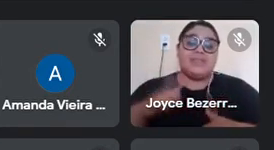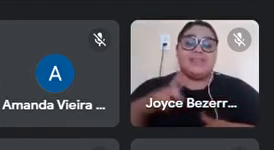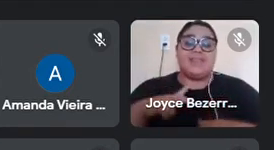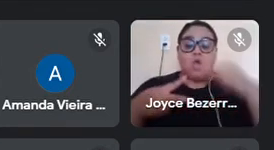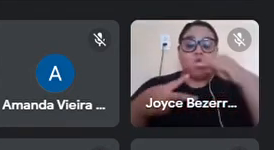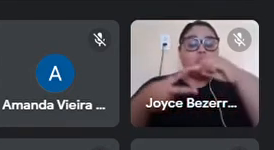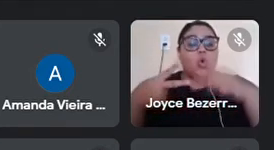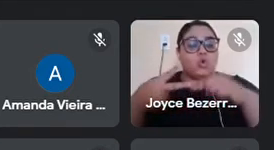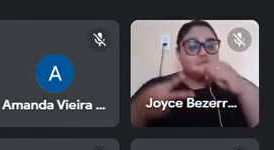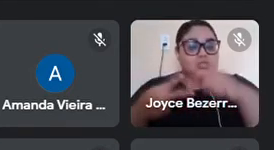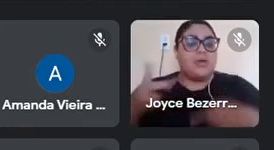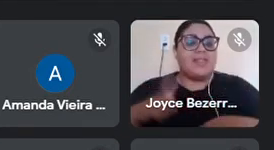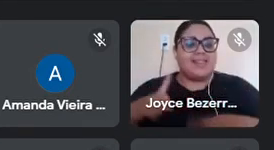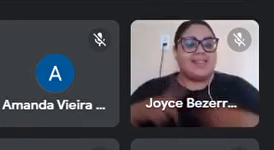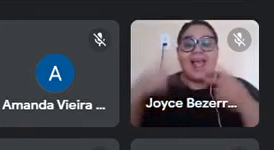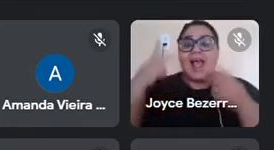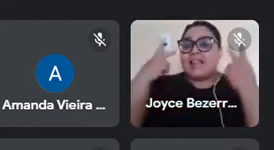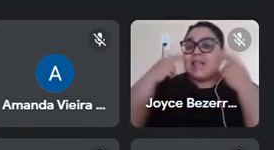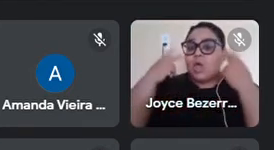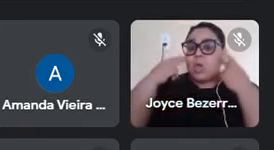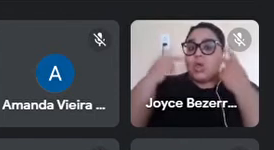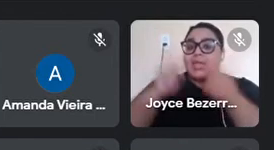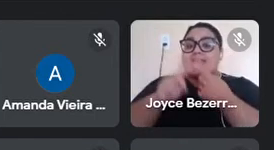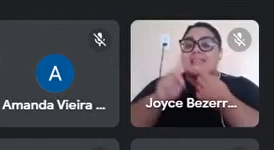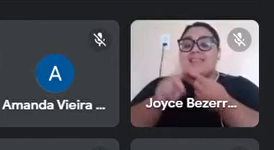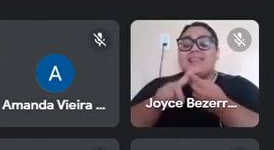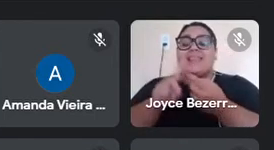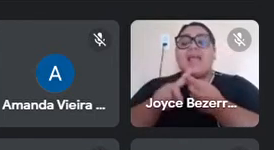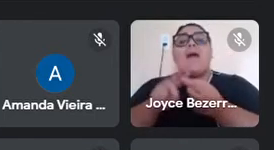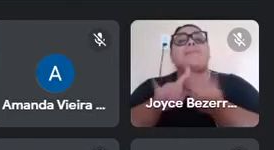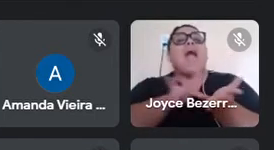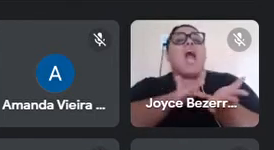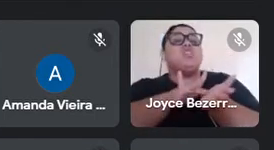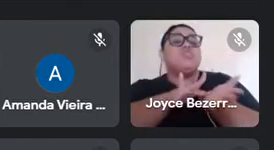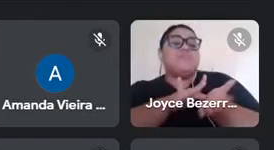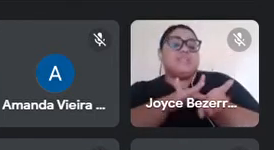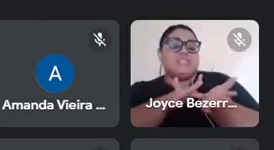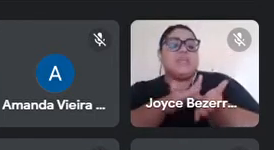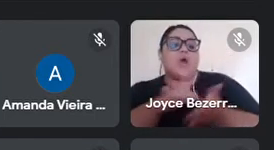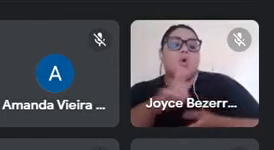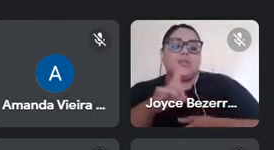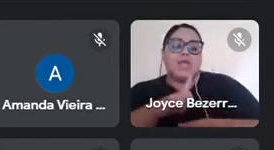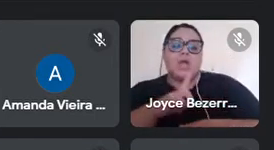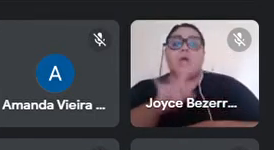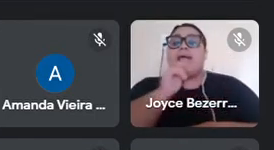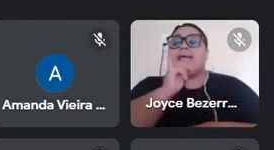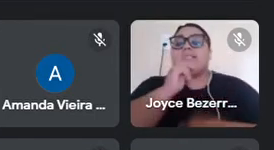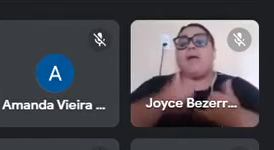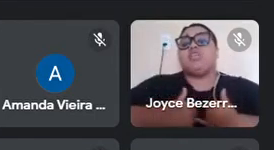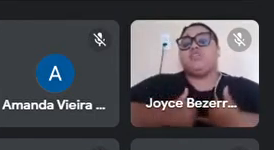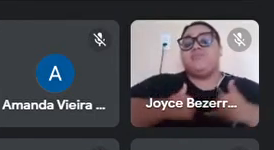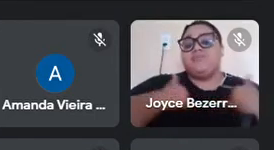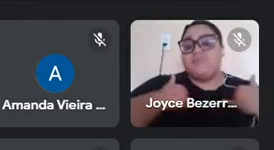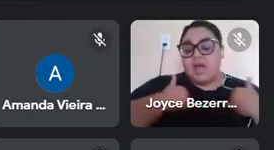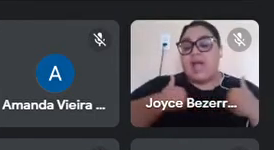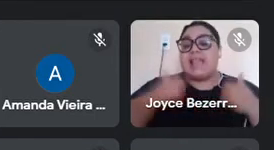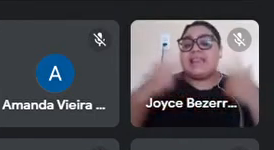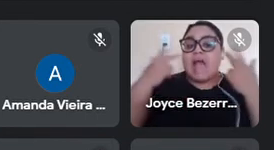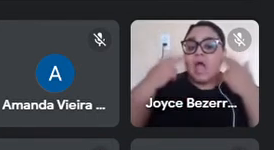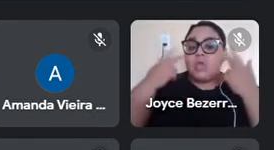a natural e ela tem a artificial. Na imunização ativa natural, é a resposta